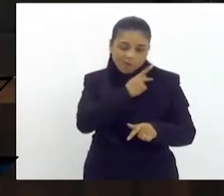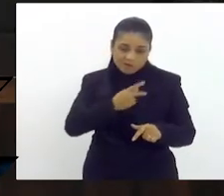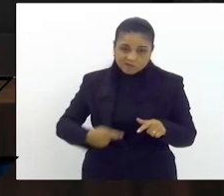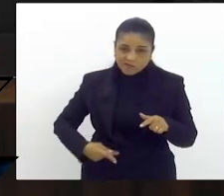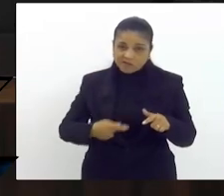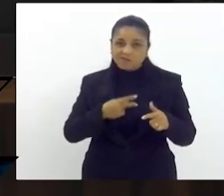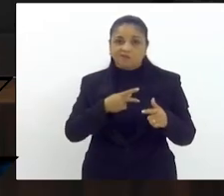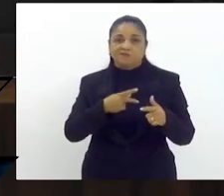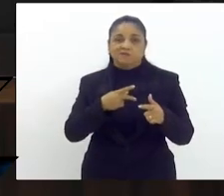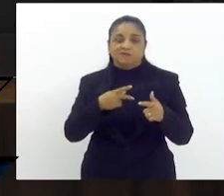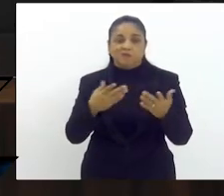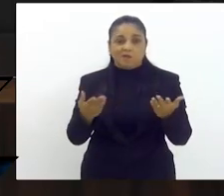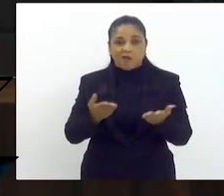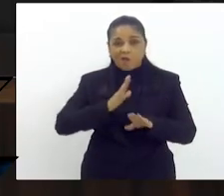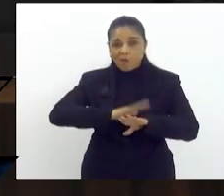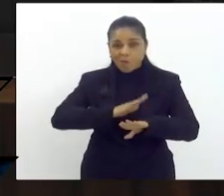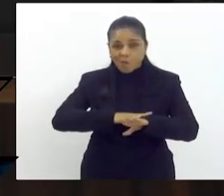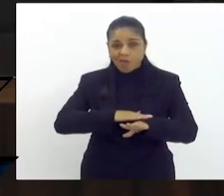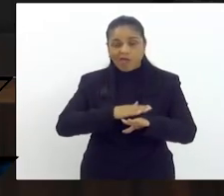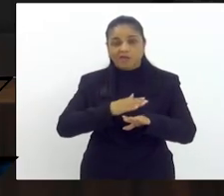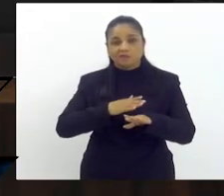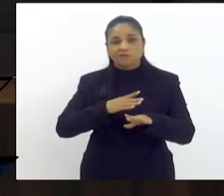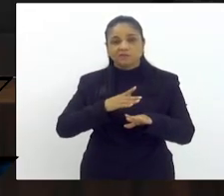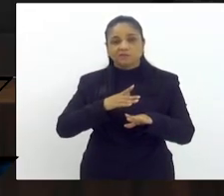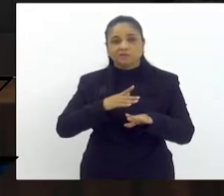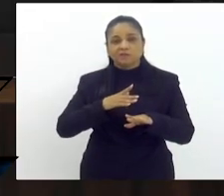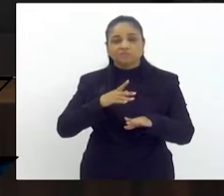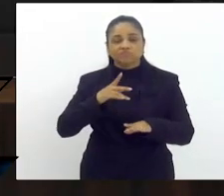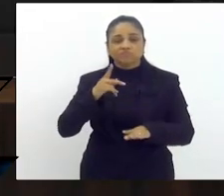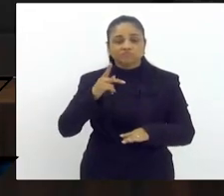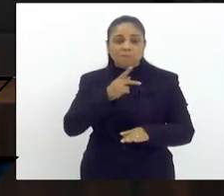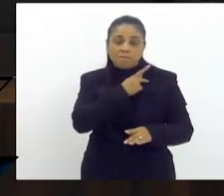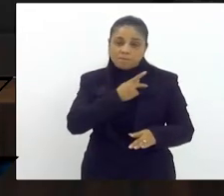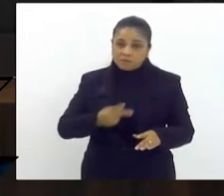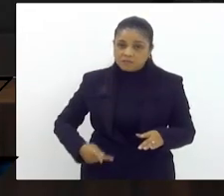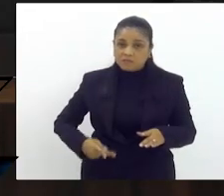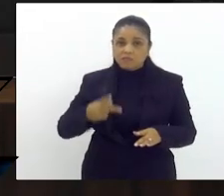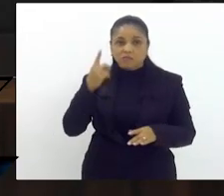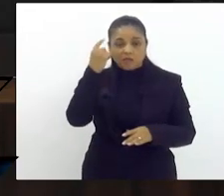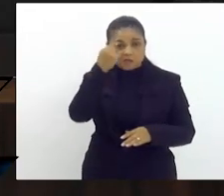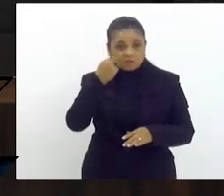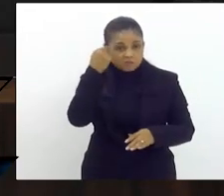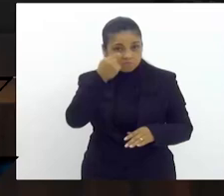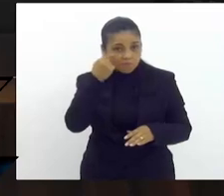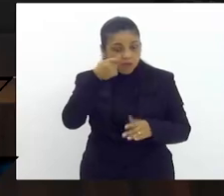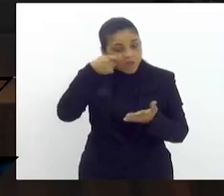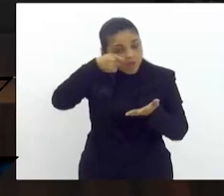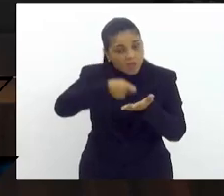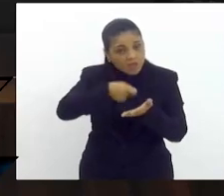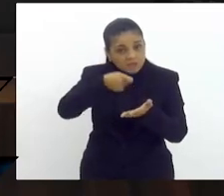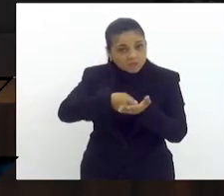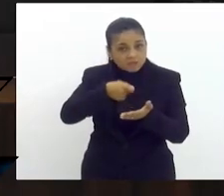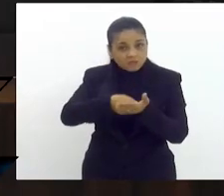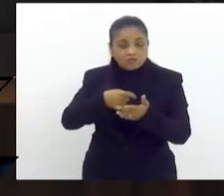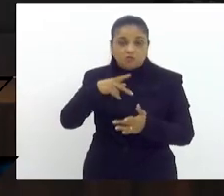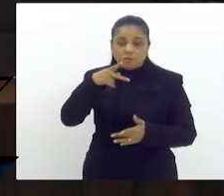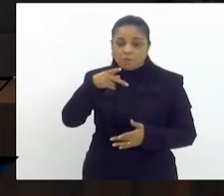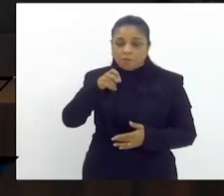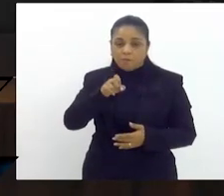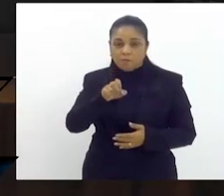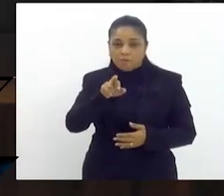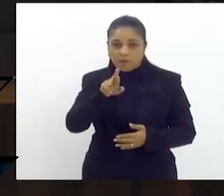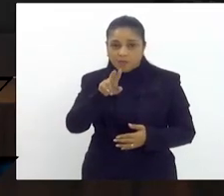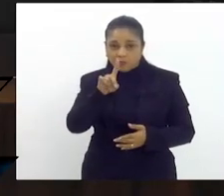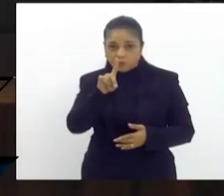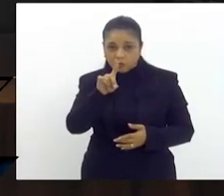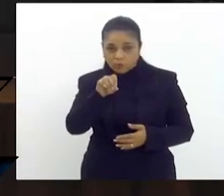É nesse momento presidente da Espanha exigir de Pedro Sanches presidente da Espanha